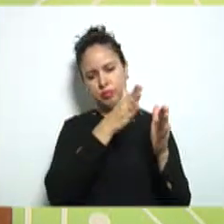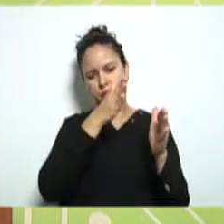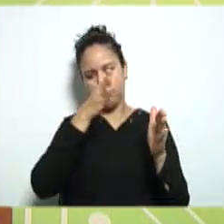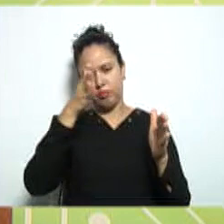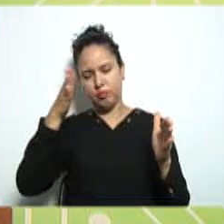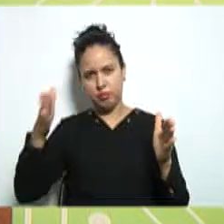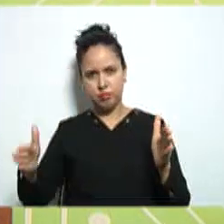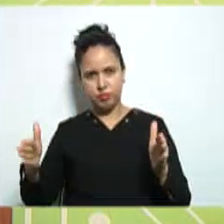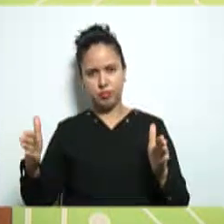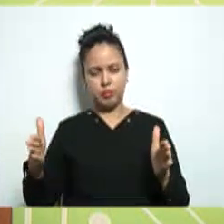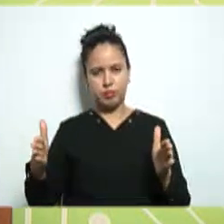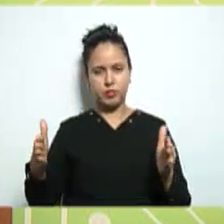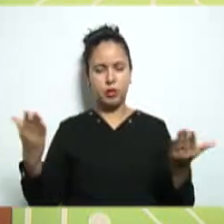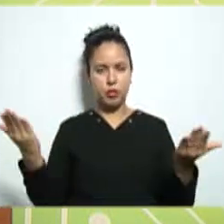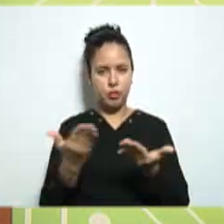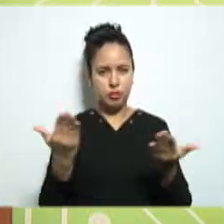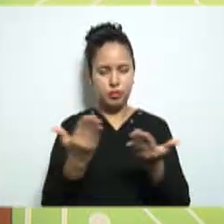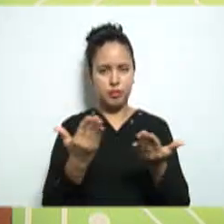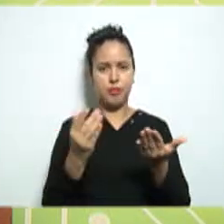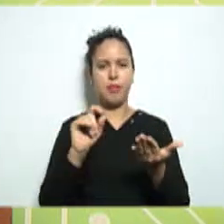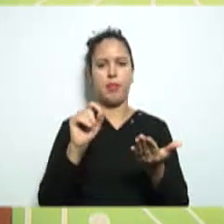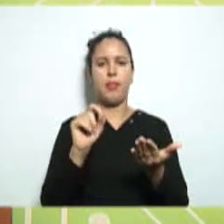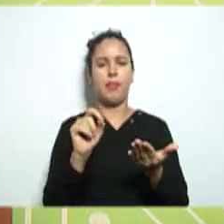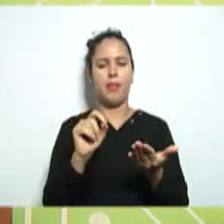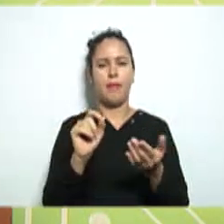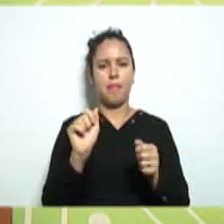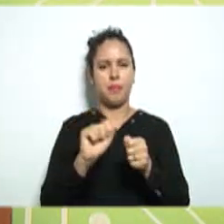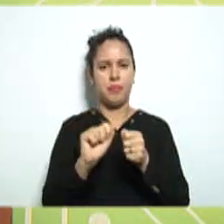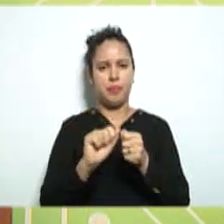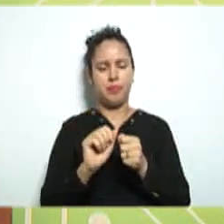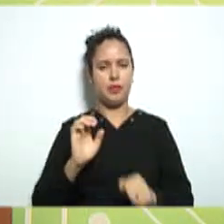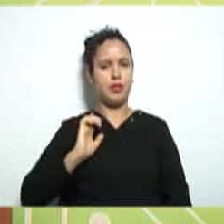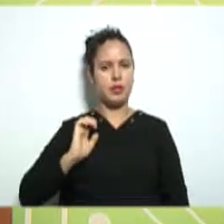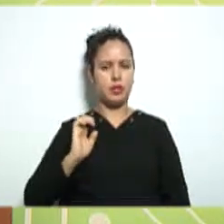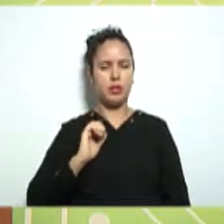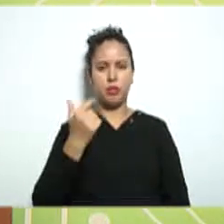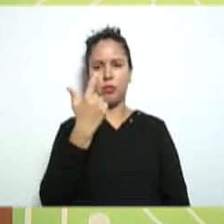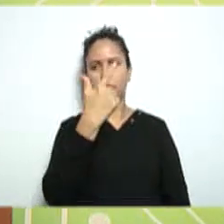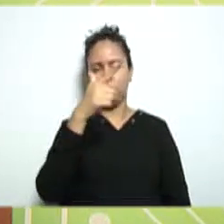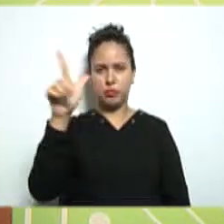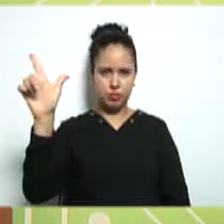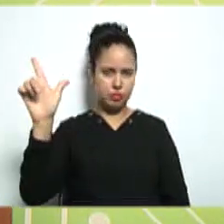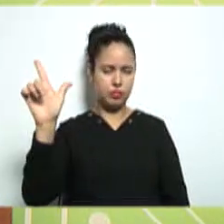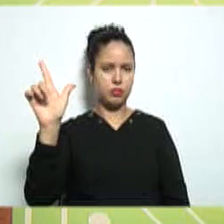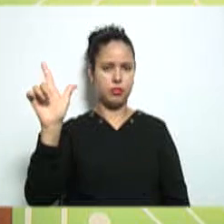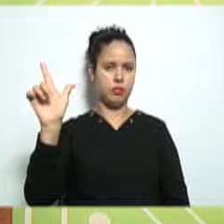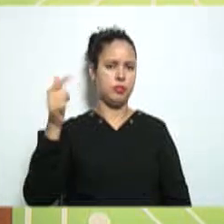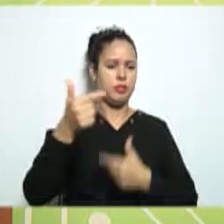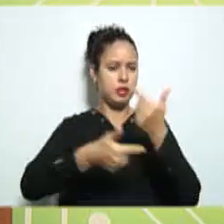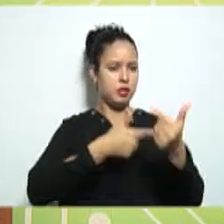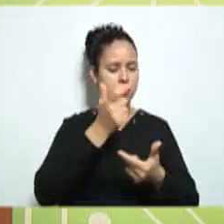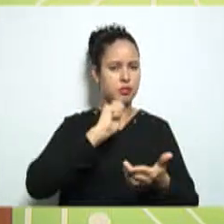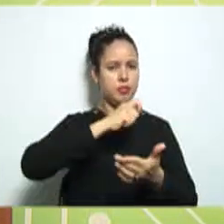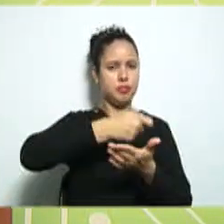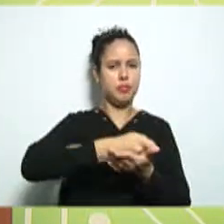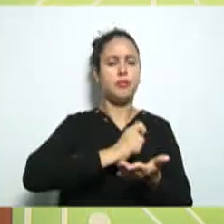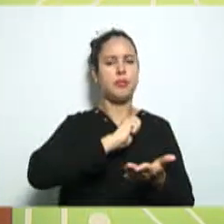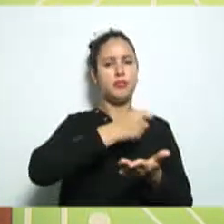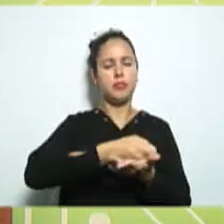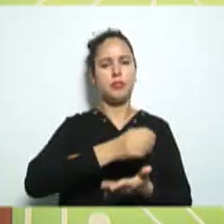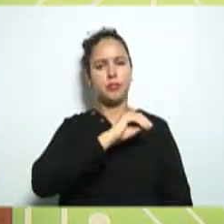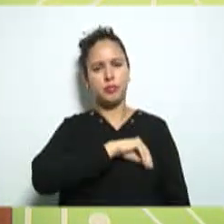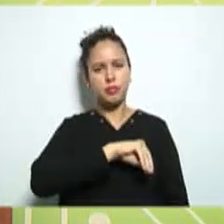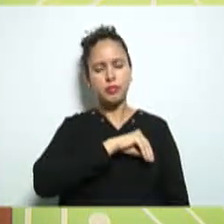daquela forma. Hoje nós produzimos a nossa riqueza de outra forma, com mão de obra assalariada. Então, sempre que